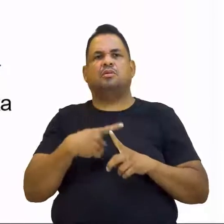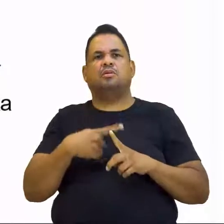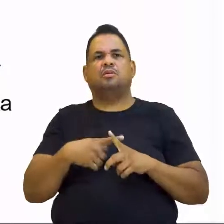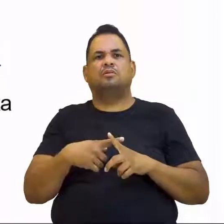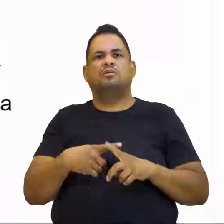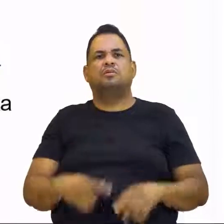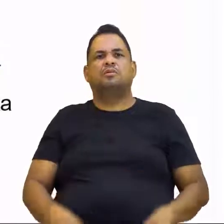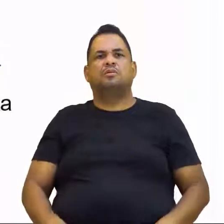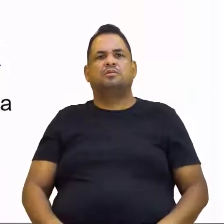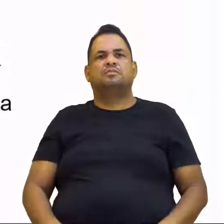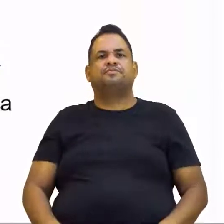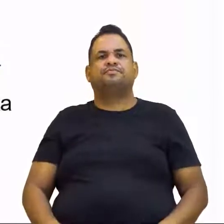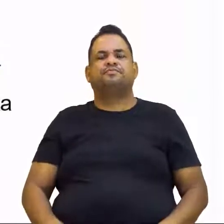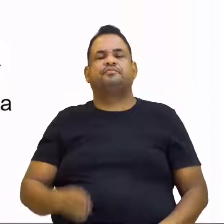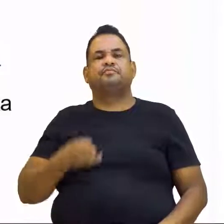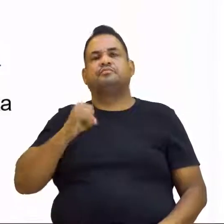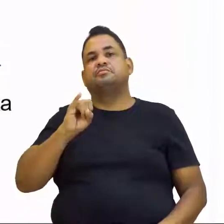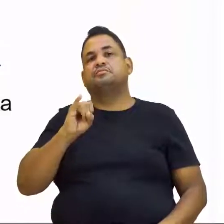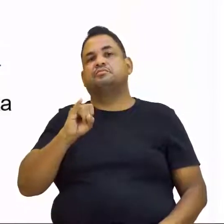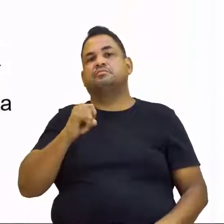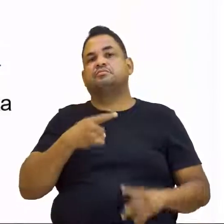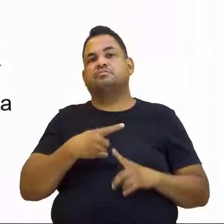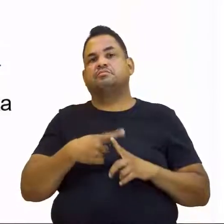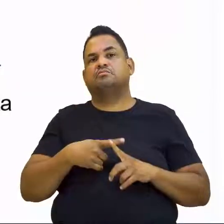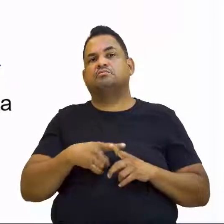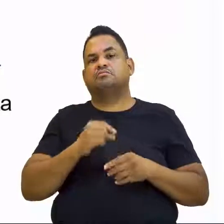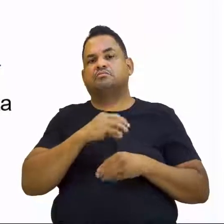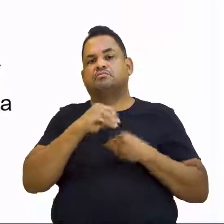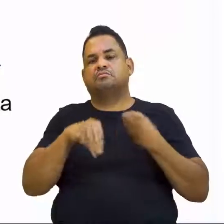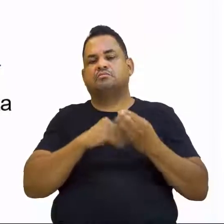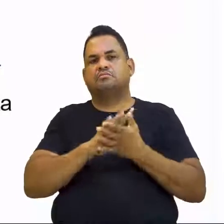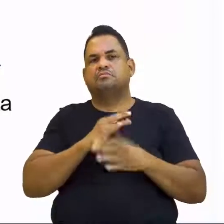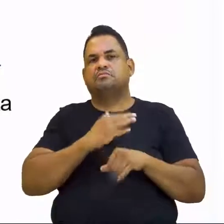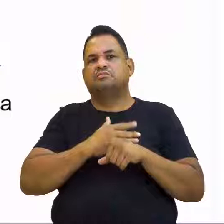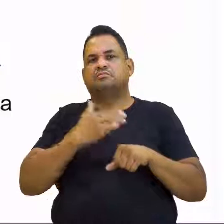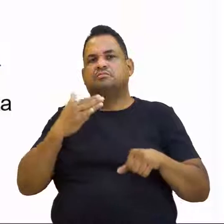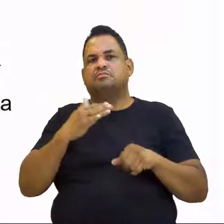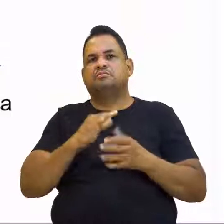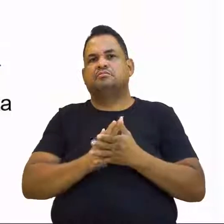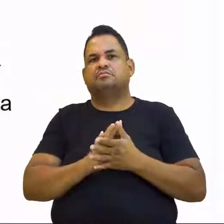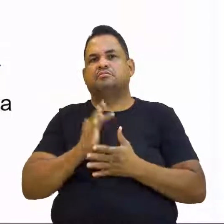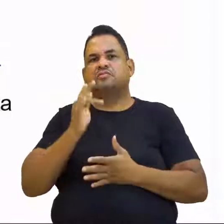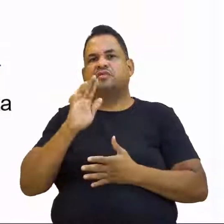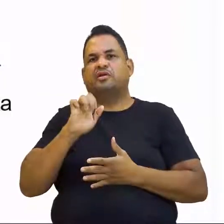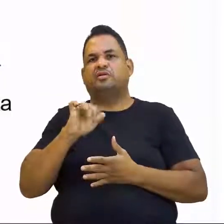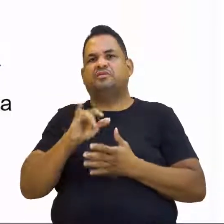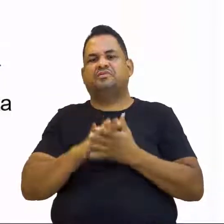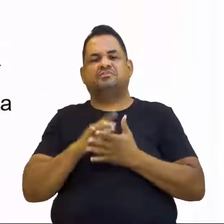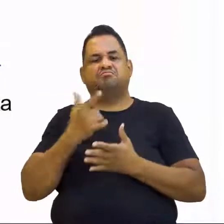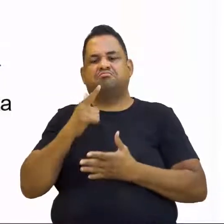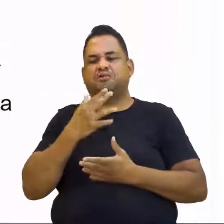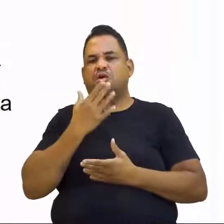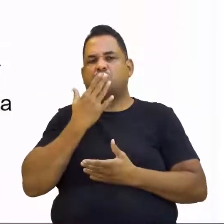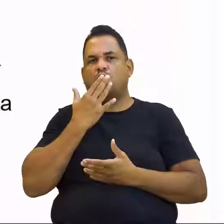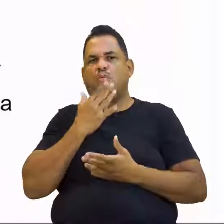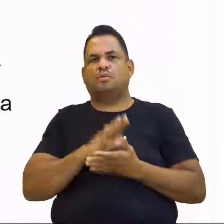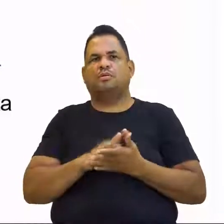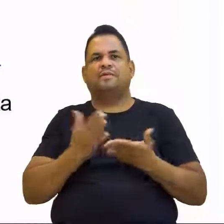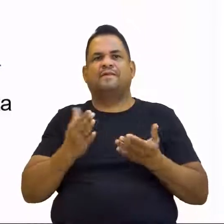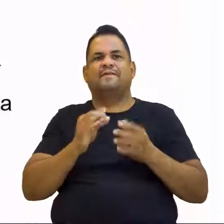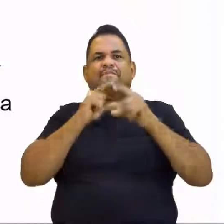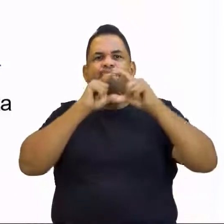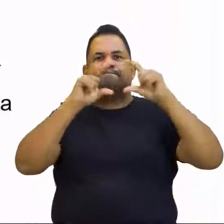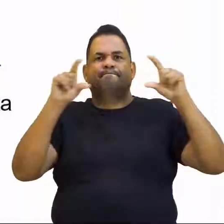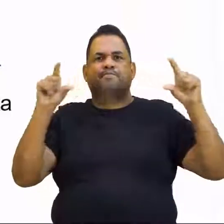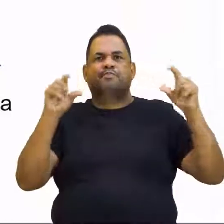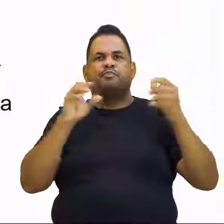ácido? Porque se formasse uma solução ácida, a fenolftaleína ficaria incolor. E aí o enunciado está